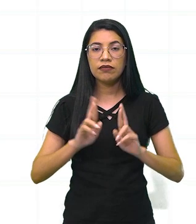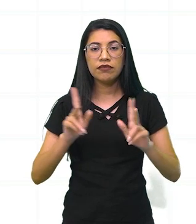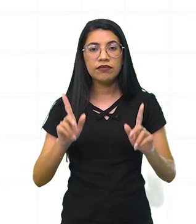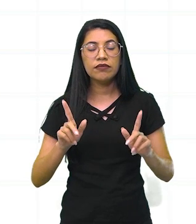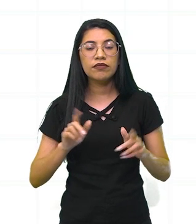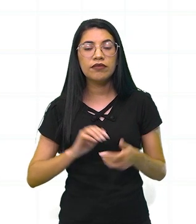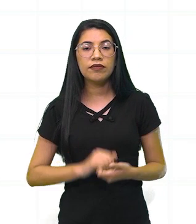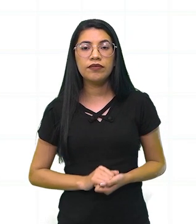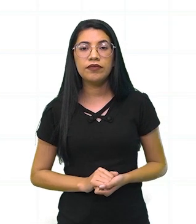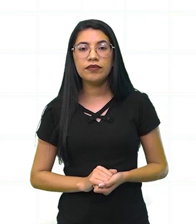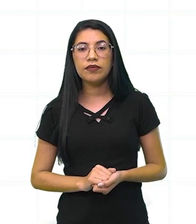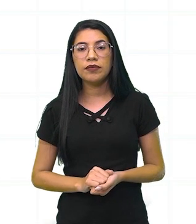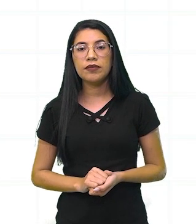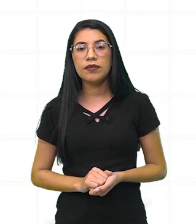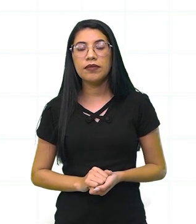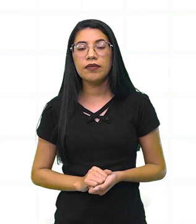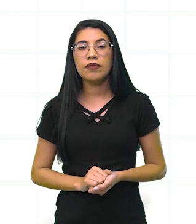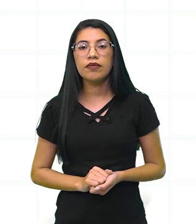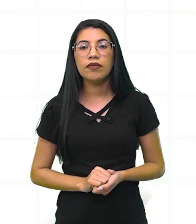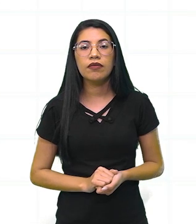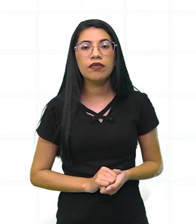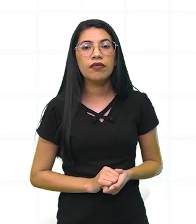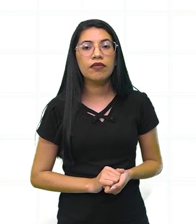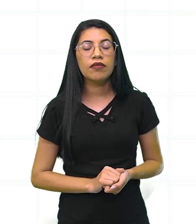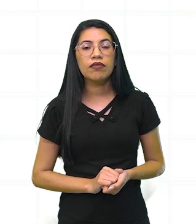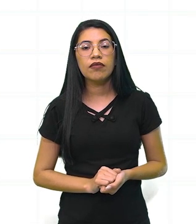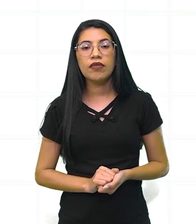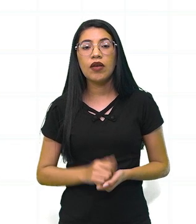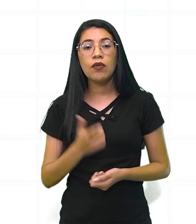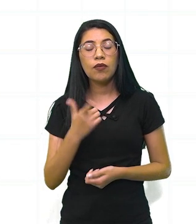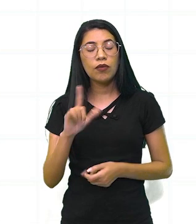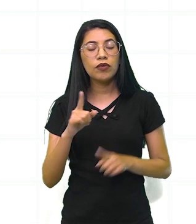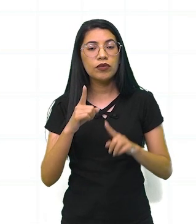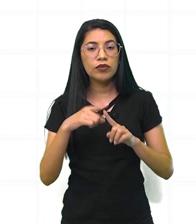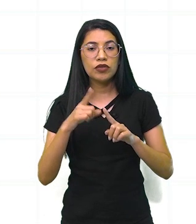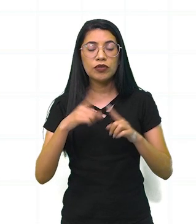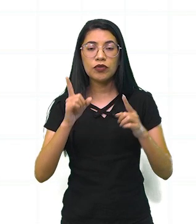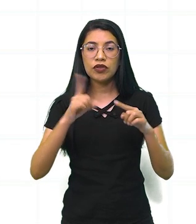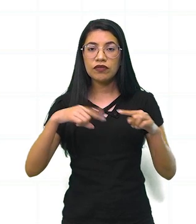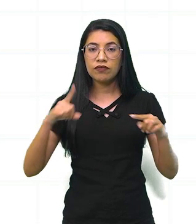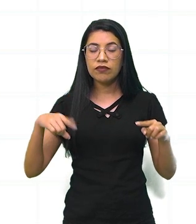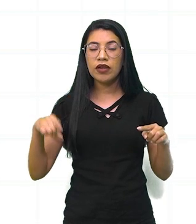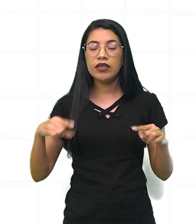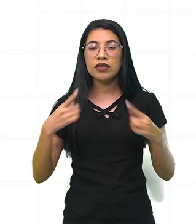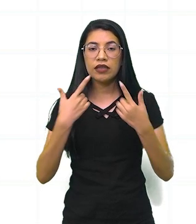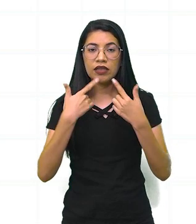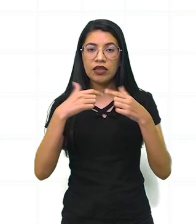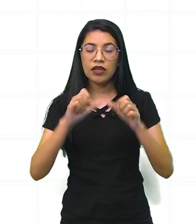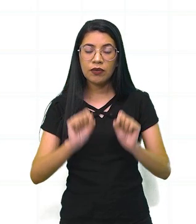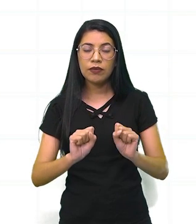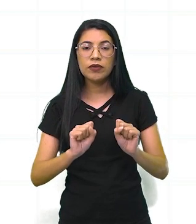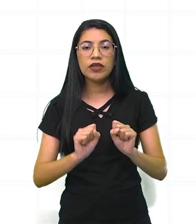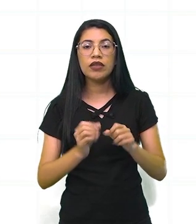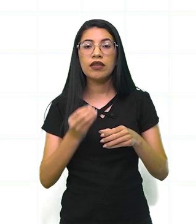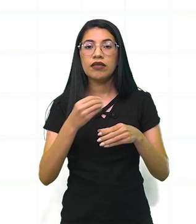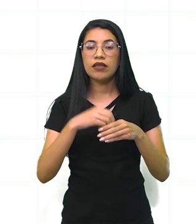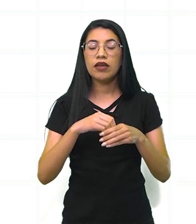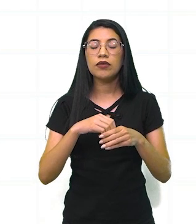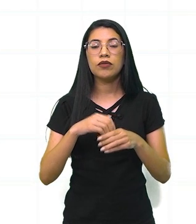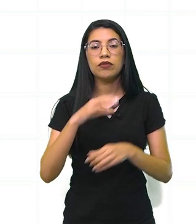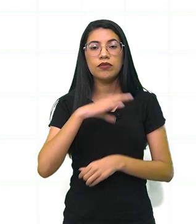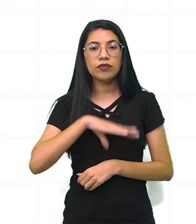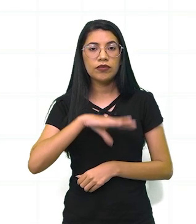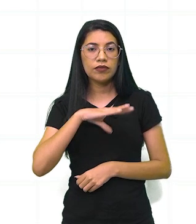determinada linguagem mais uma forma então de variação linguística dentro né da nossa